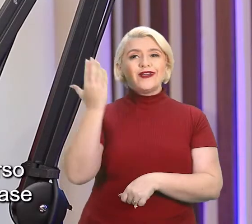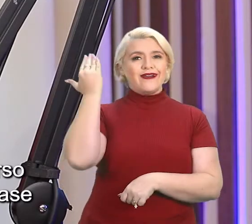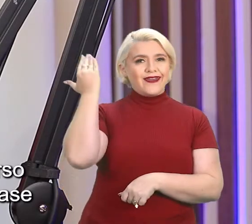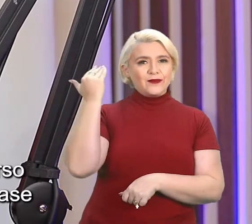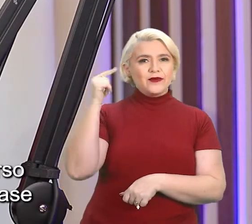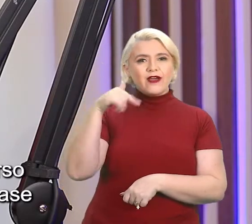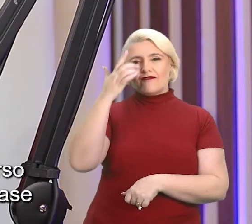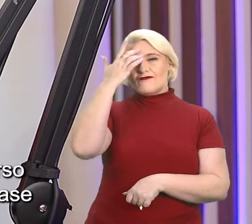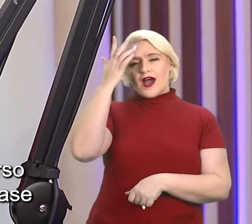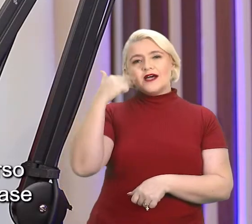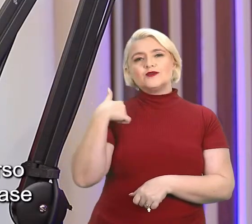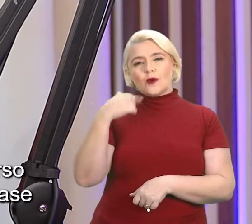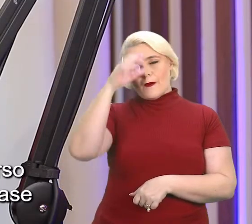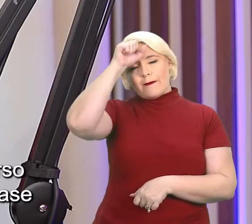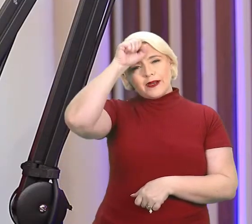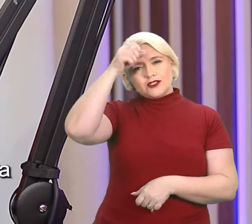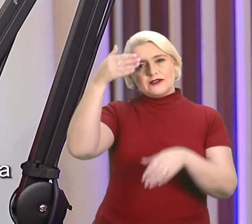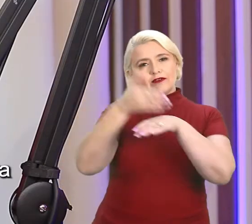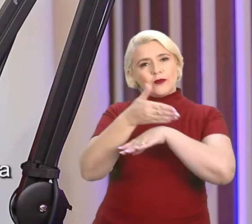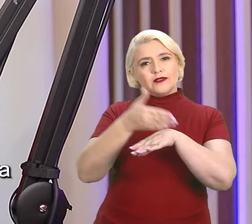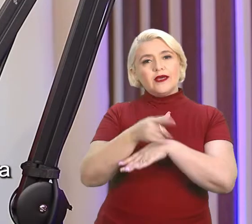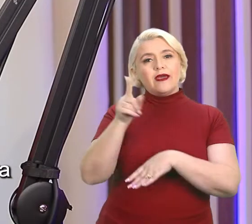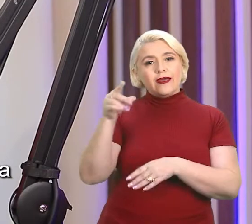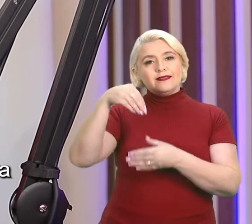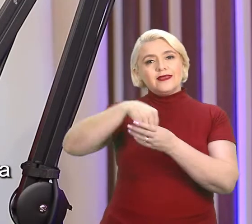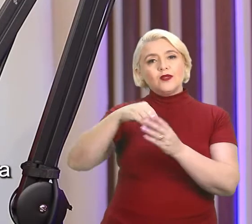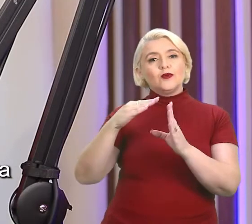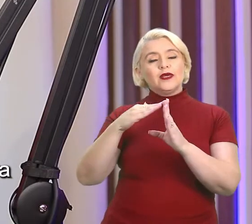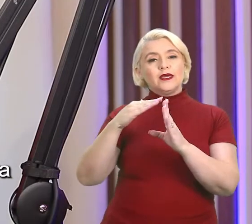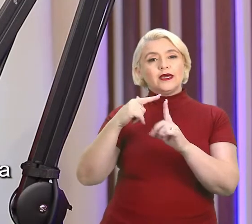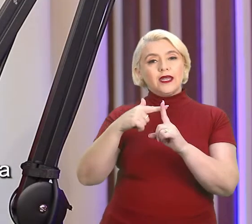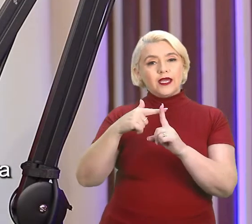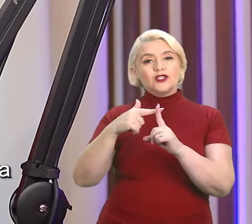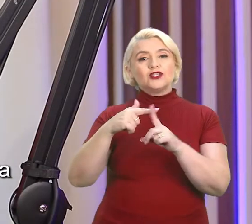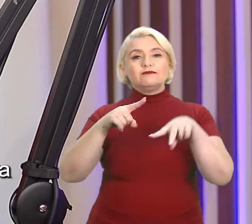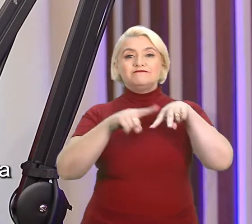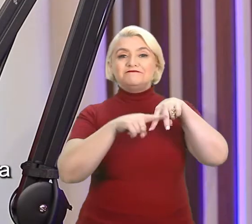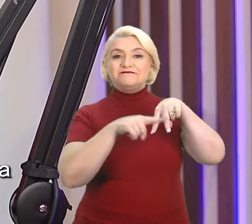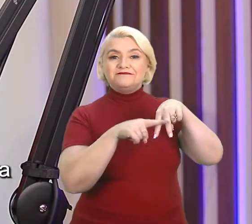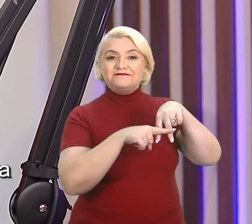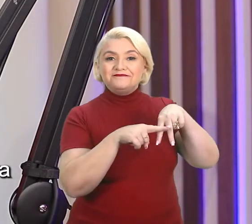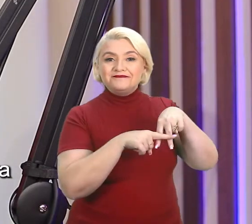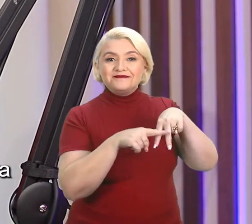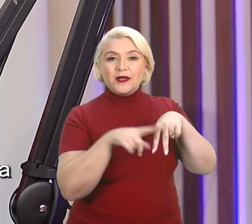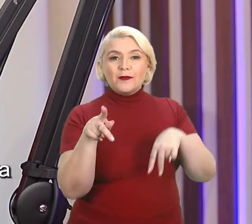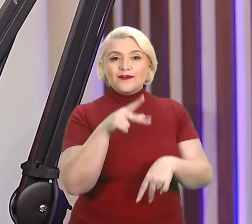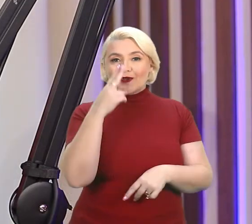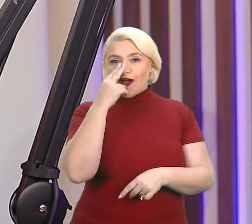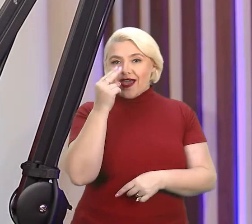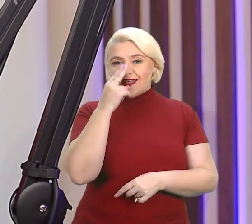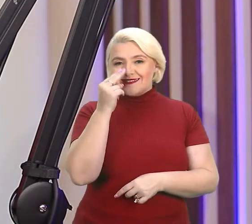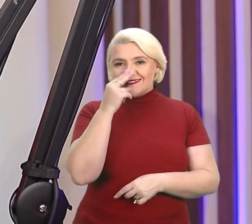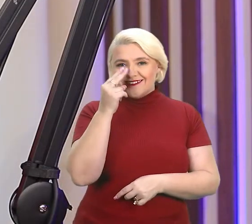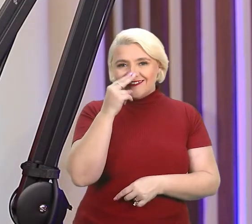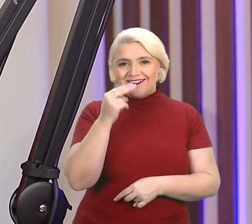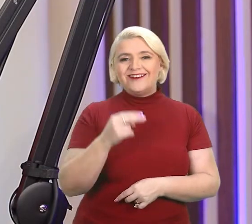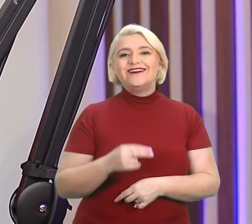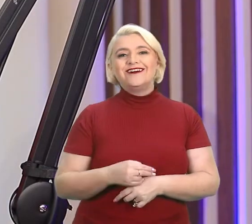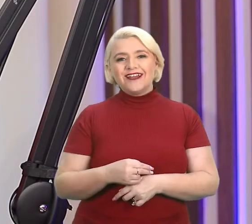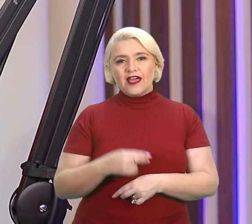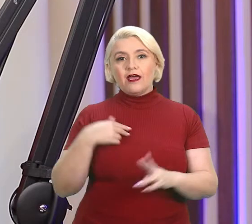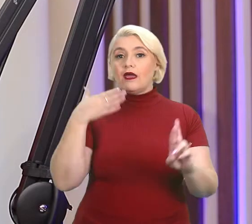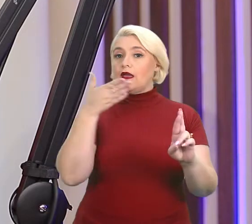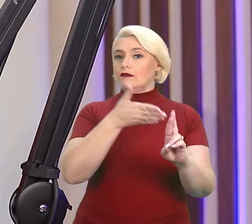mais fácil para que eu frequentasse era na Igreja Presbiteriana da Vila Nova. E era o professor Edson, que